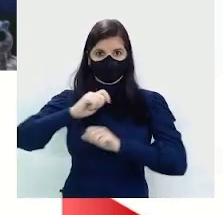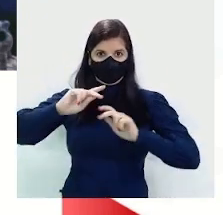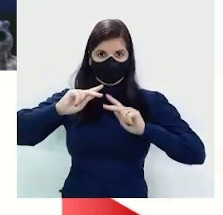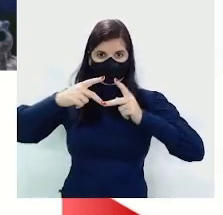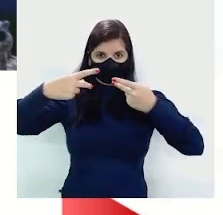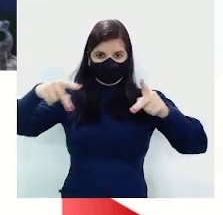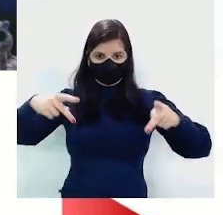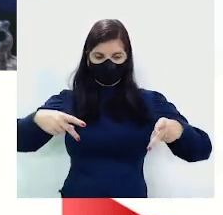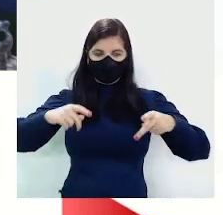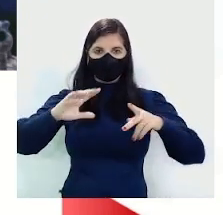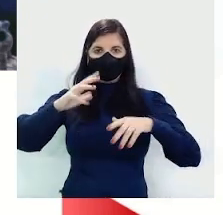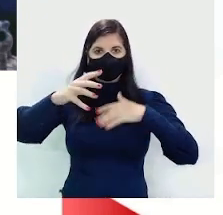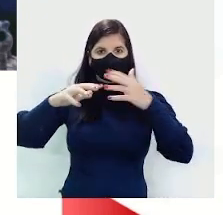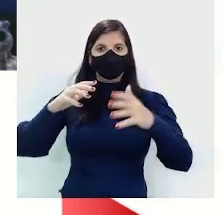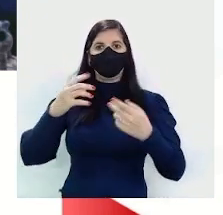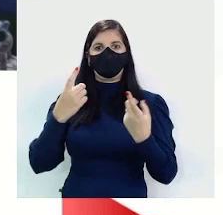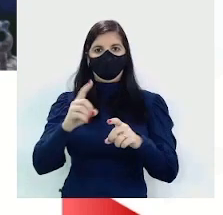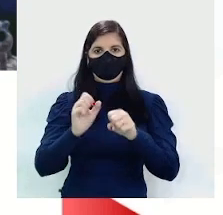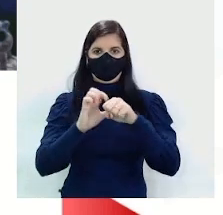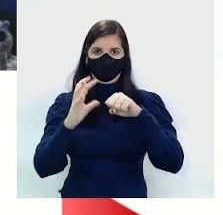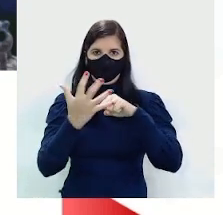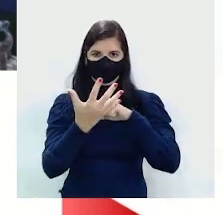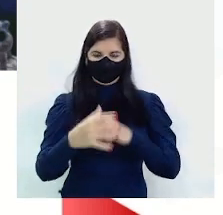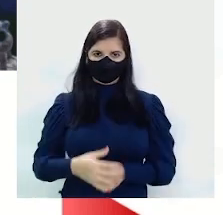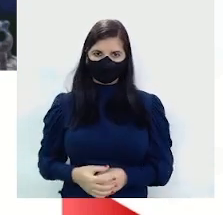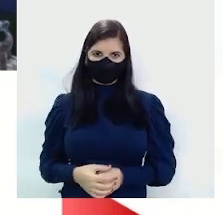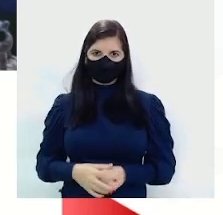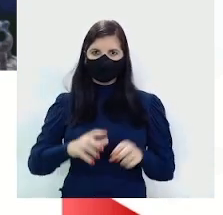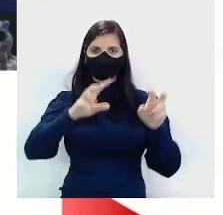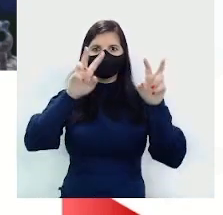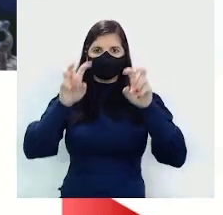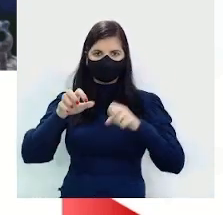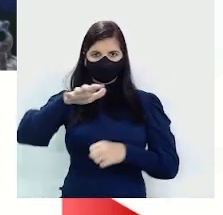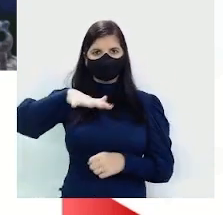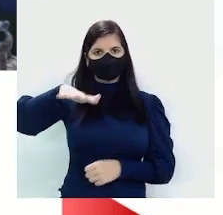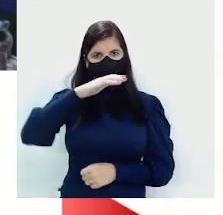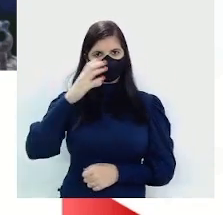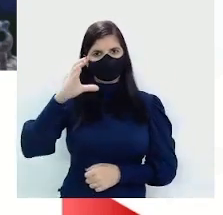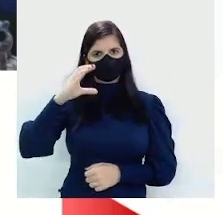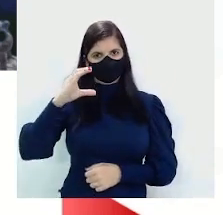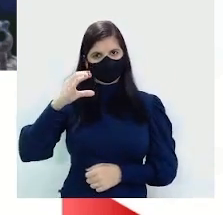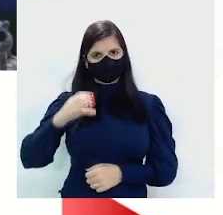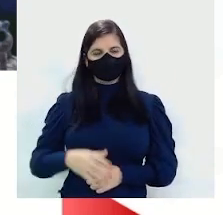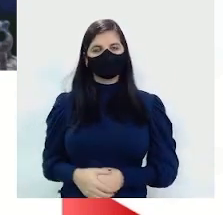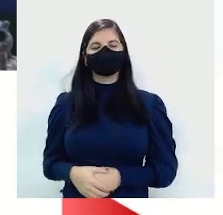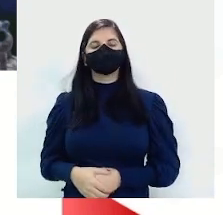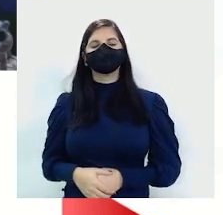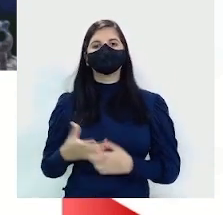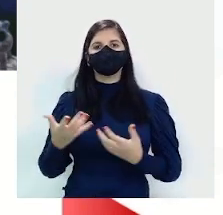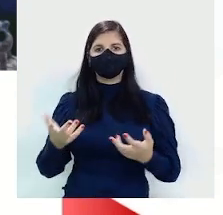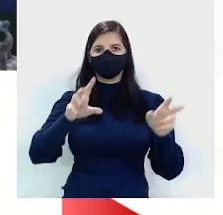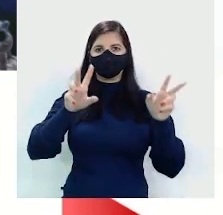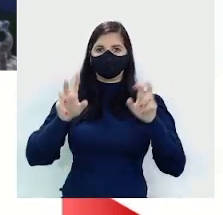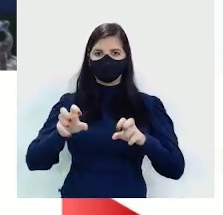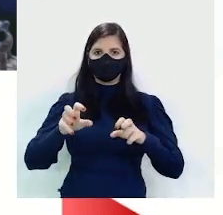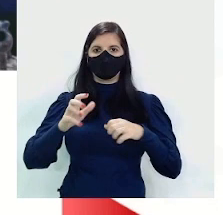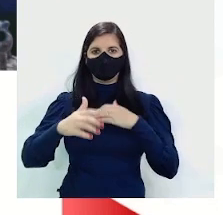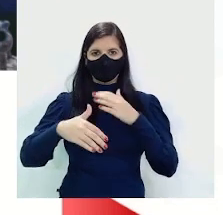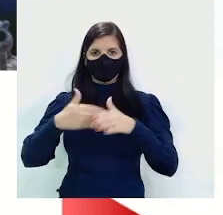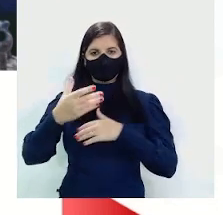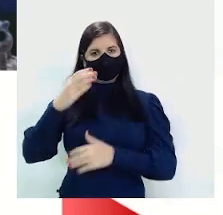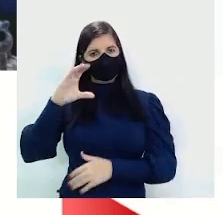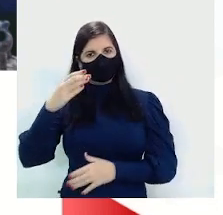a Covid-19. Então, veja só, esse é um tema da área científica, né, gente? É um tema que envolve toda essa